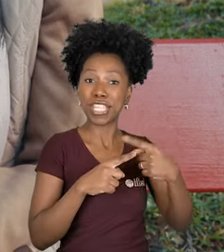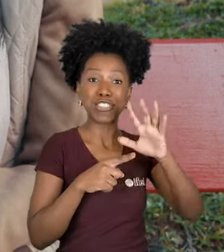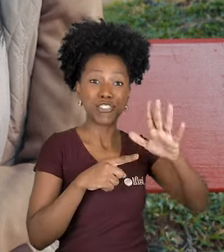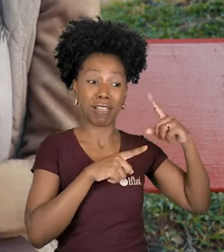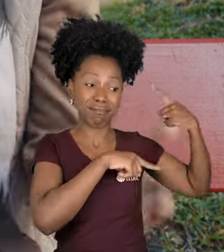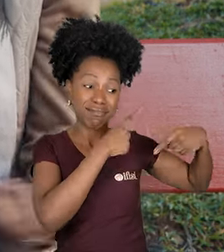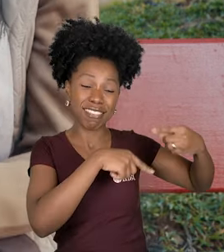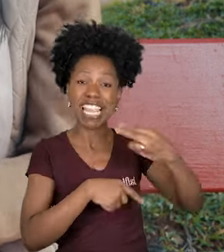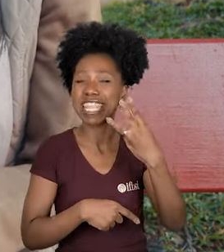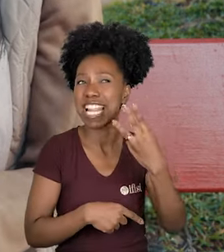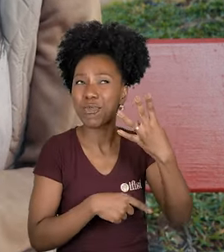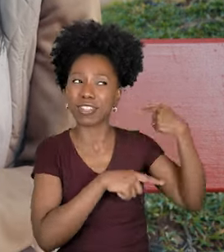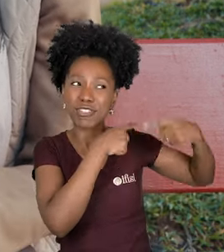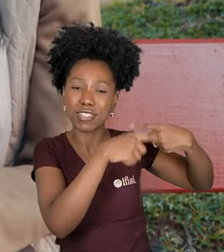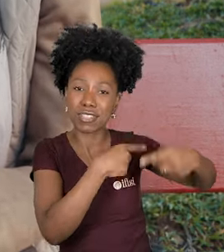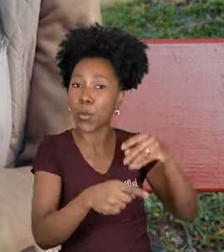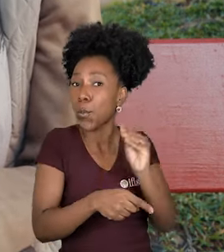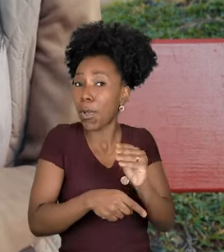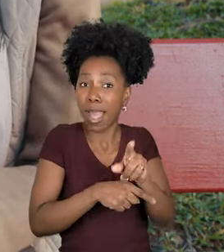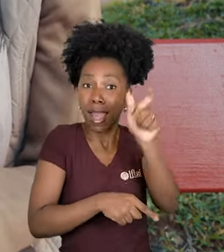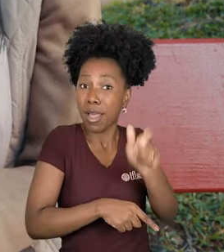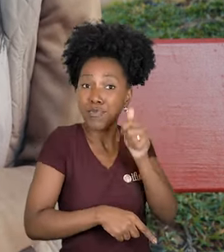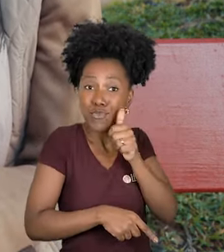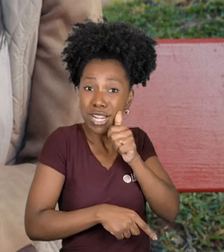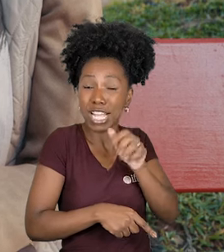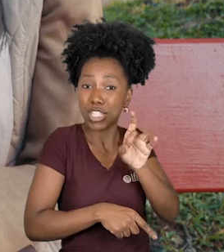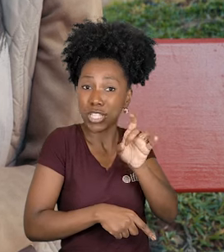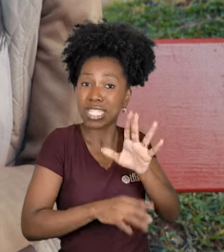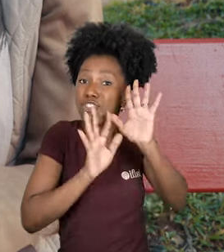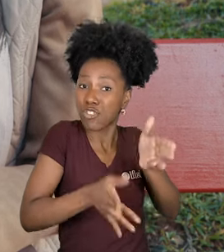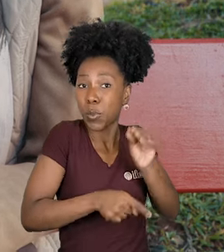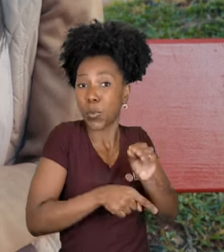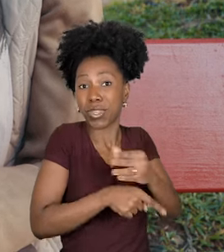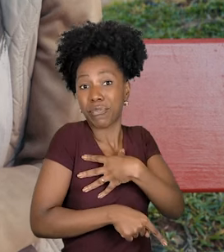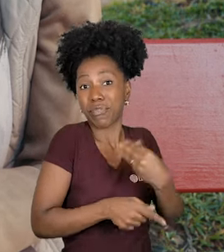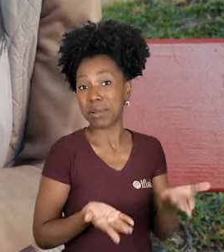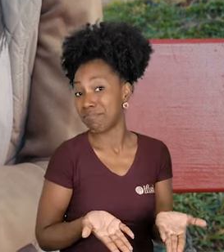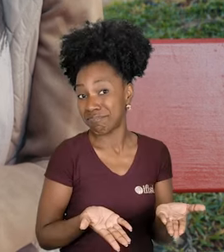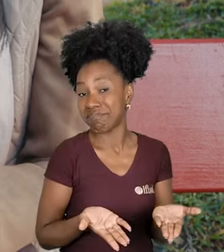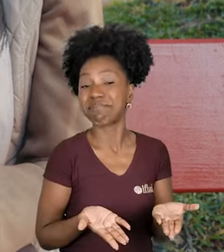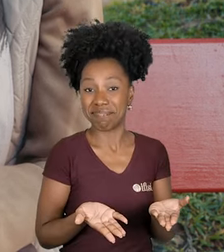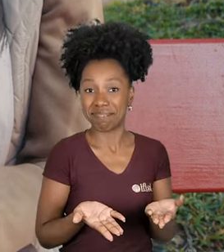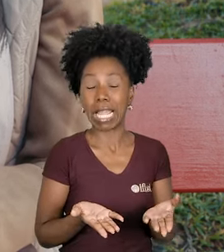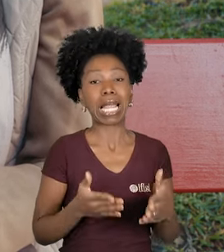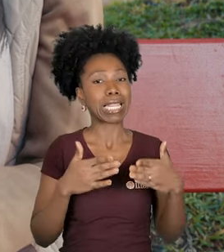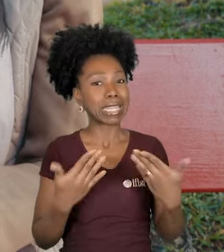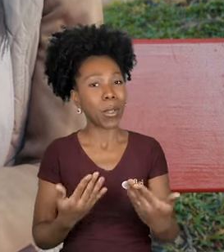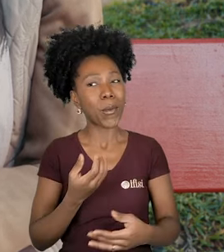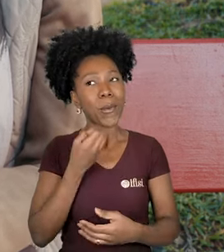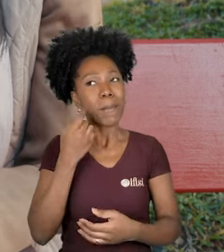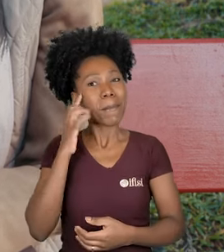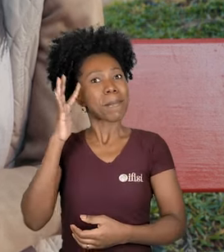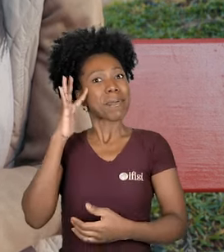3, 4 gerações cuidam dos filhos e do subsídio das suas famílias e das suas casas sozinhas. Então,